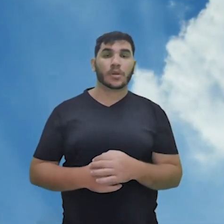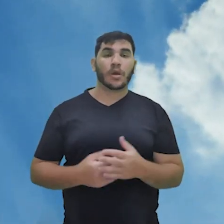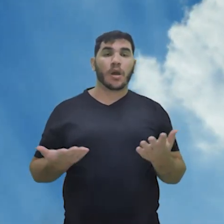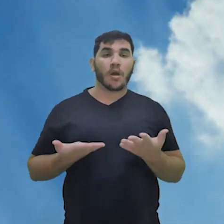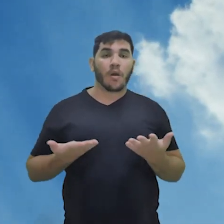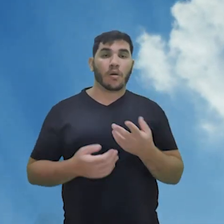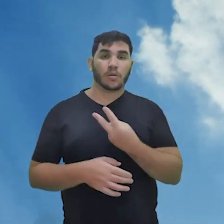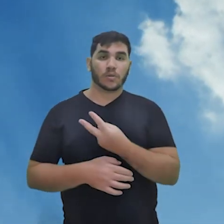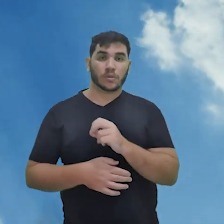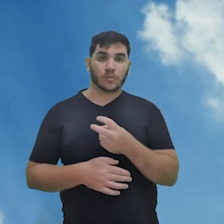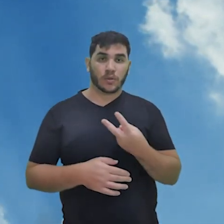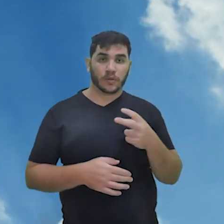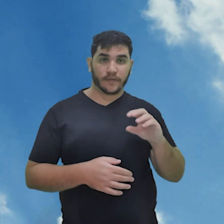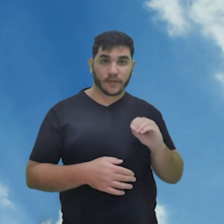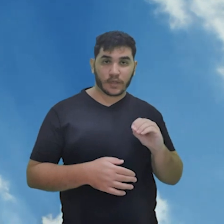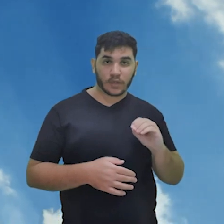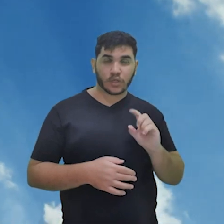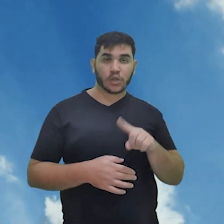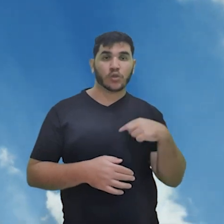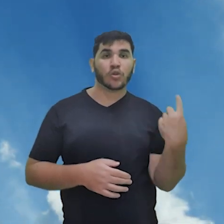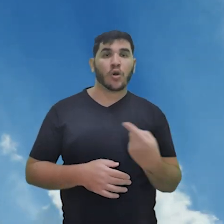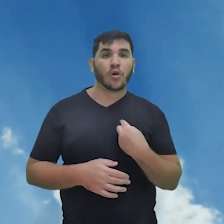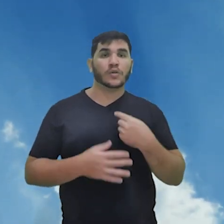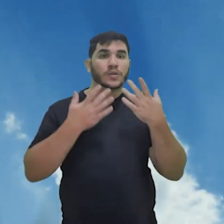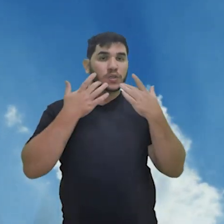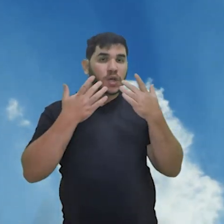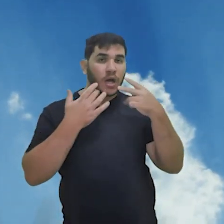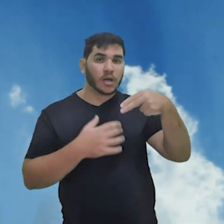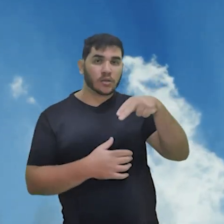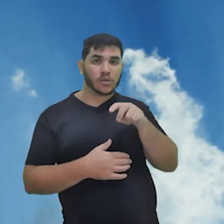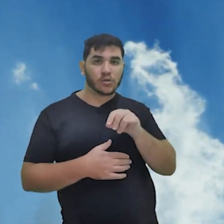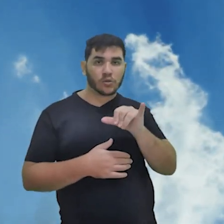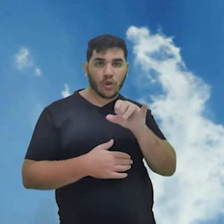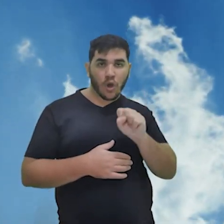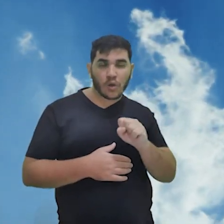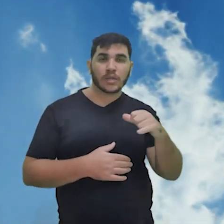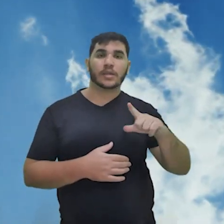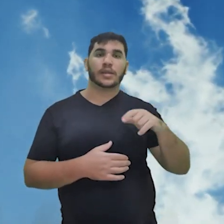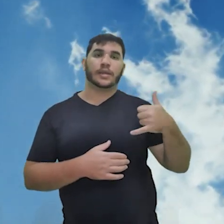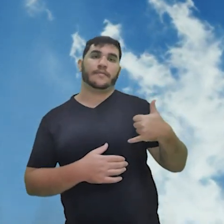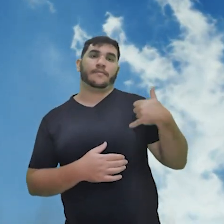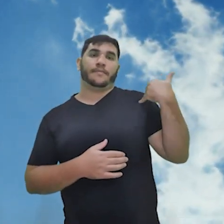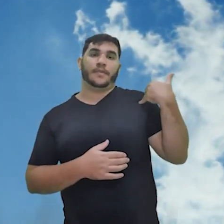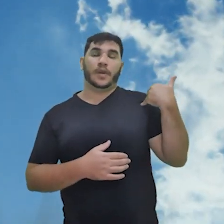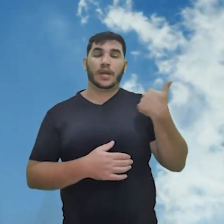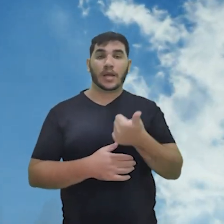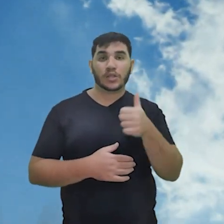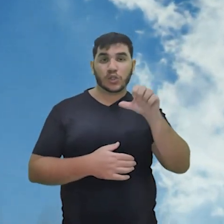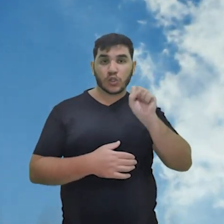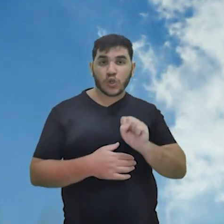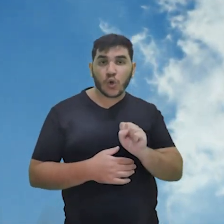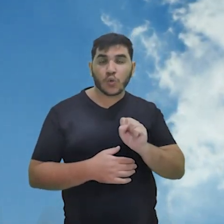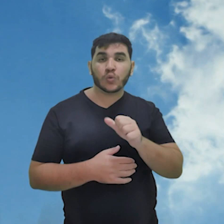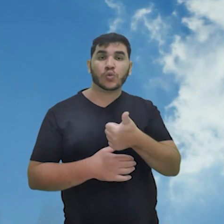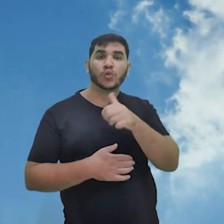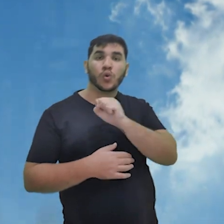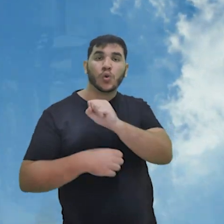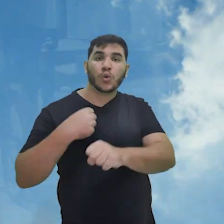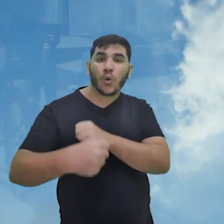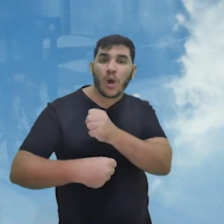Nesse ano de 2020, o Nós de Teatro celebra 18 anos de atuação, 18 anos de